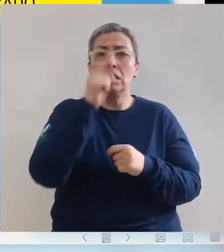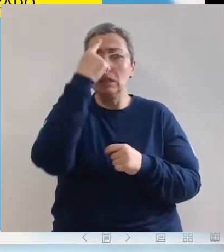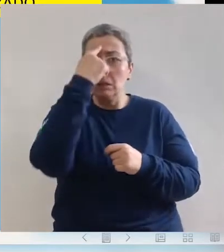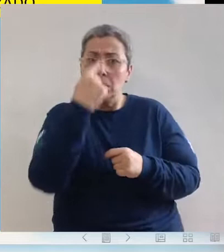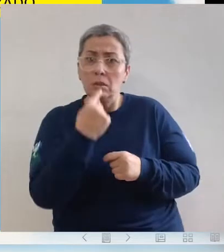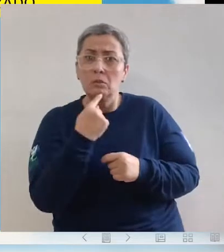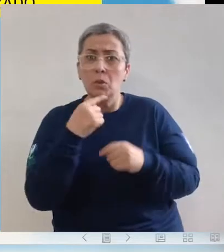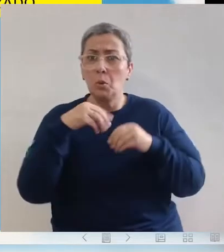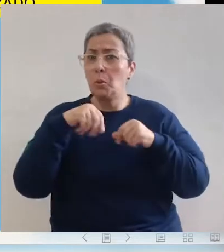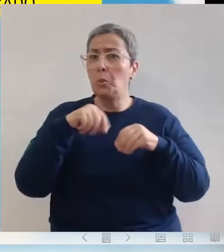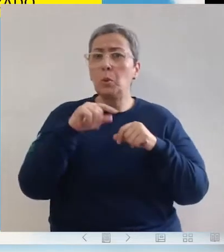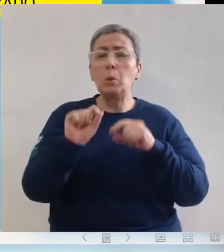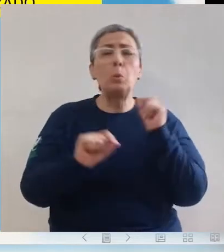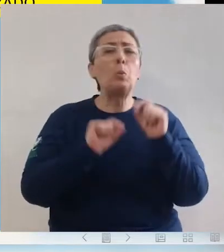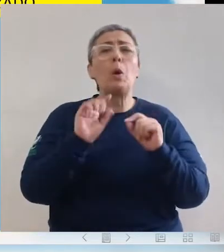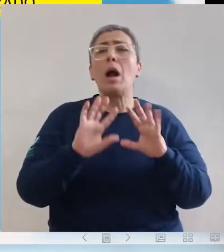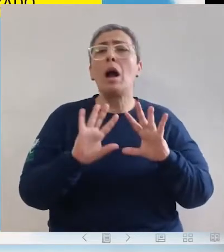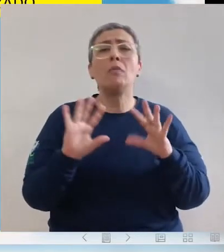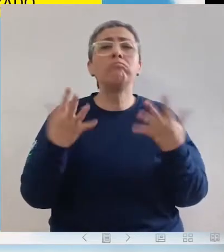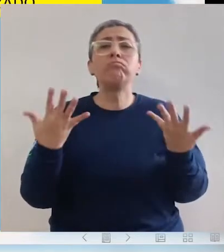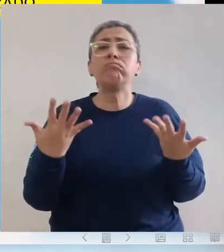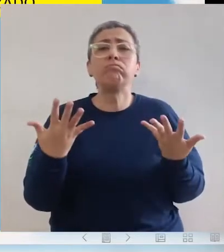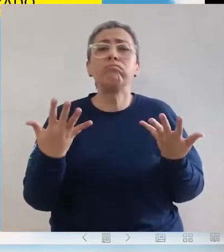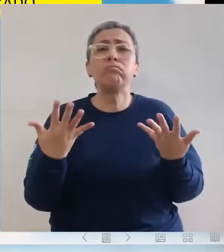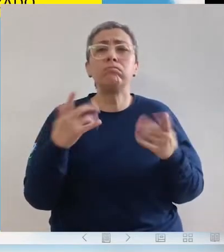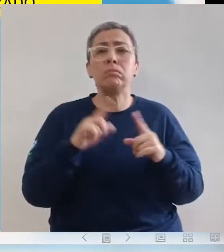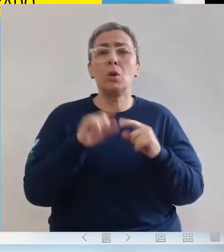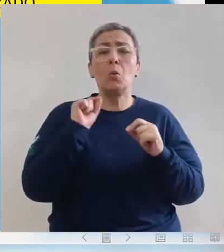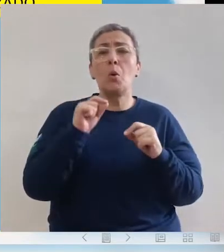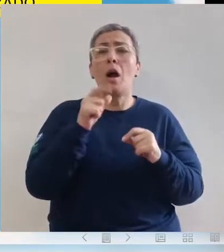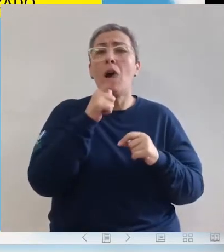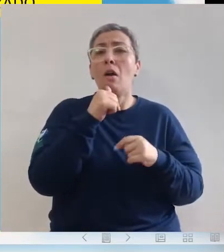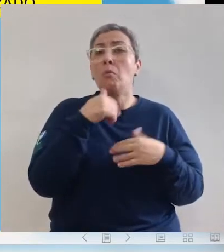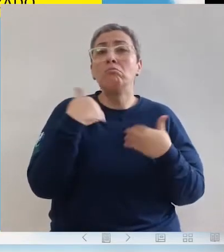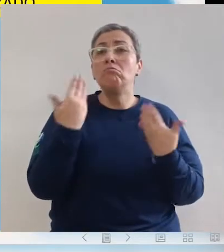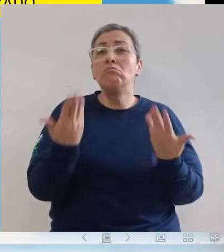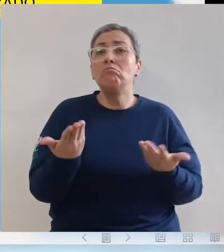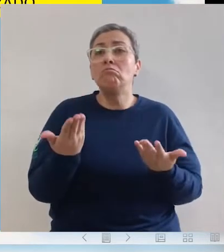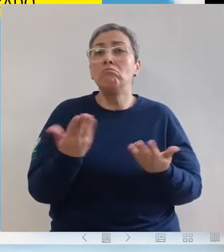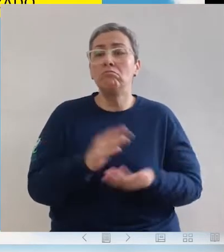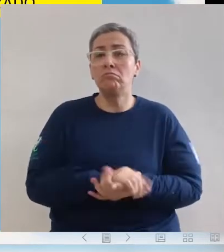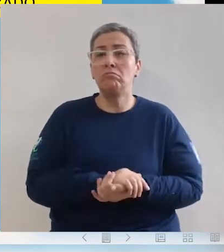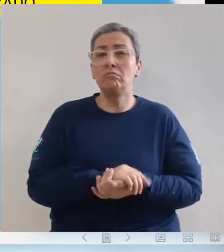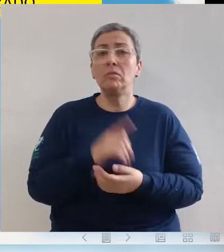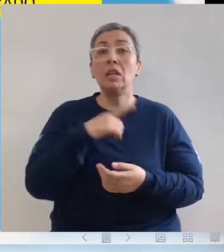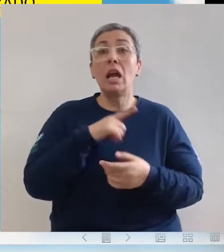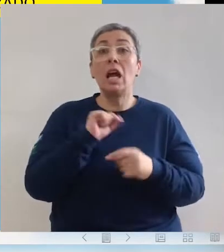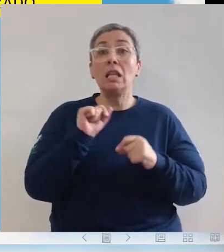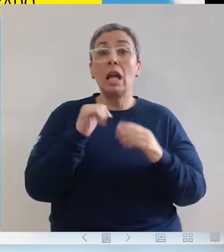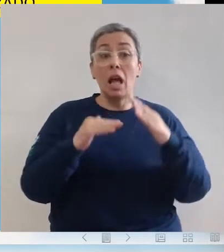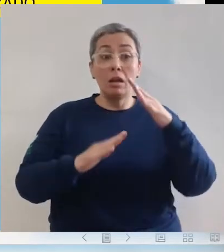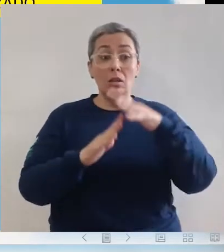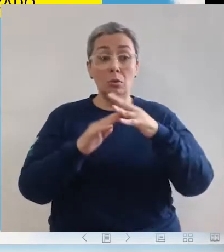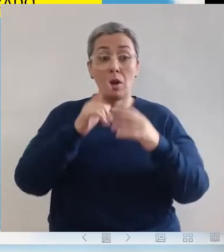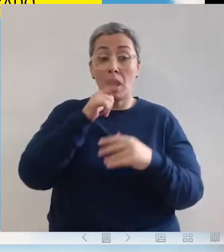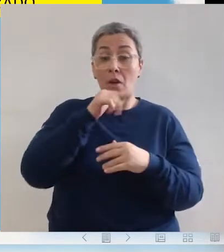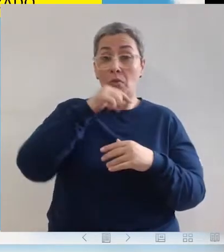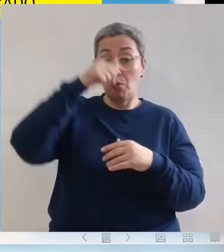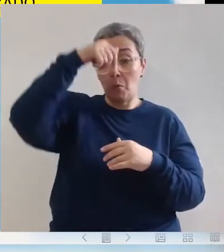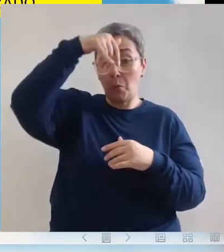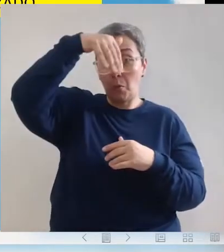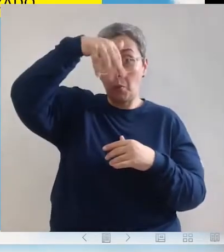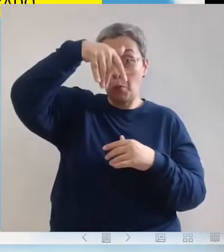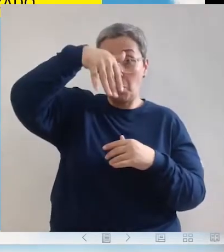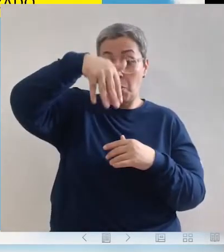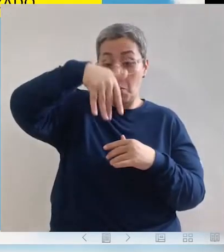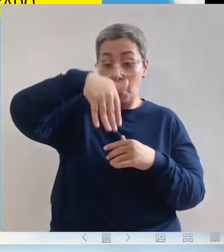solo. O que será que vai acontecer com a água? Até onde essa